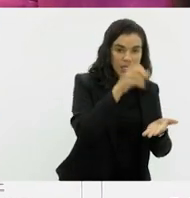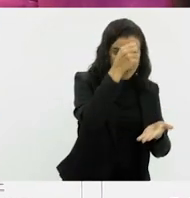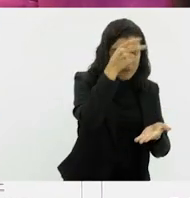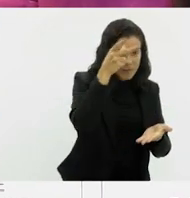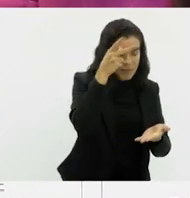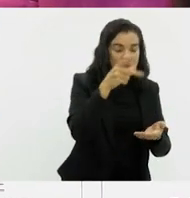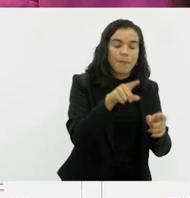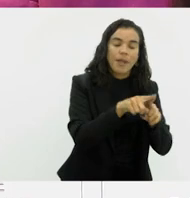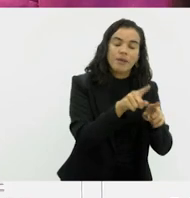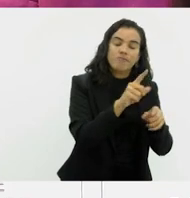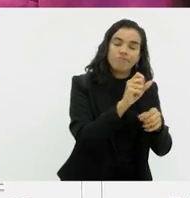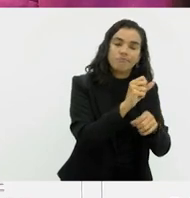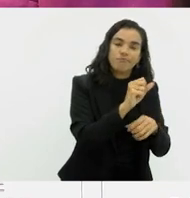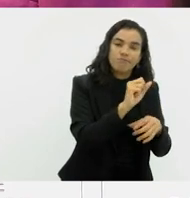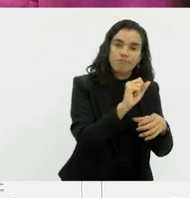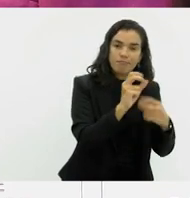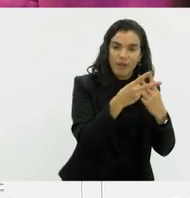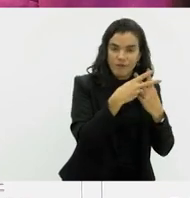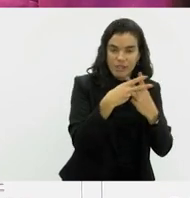Penitenciária.